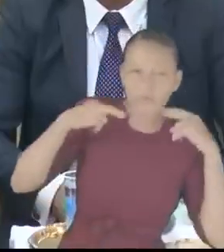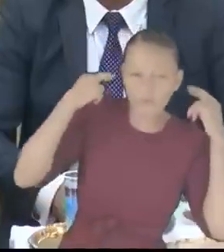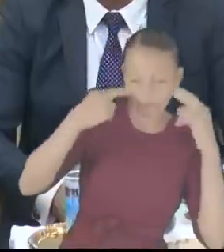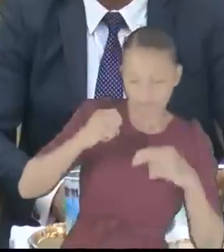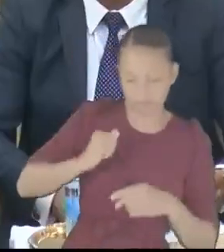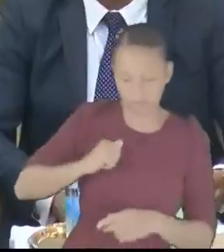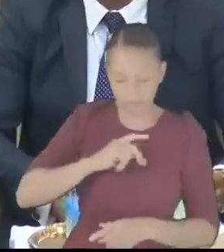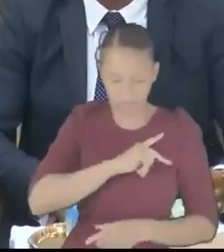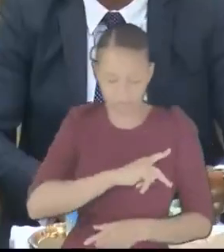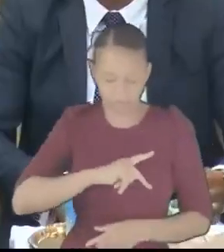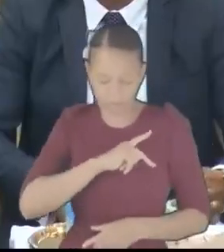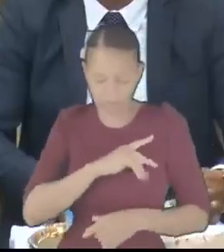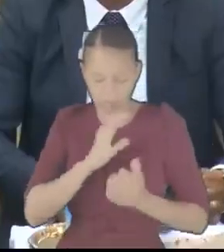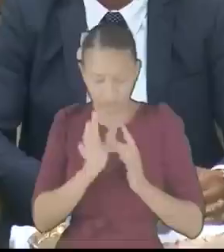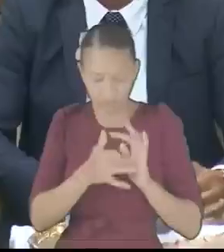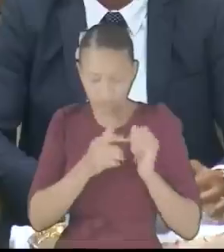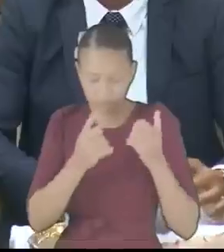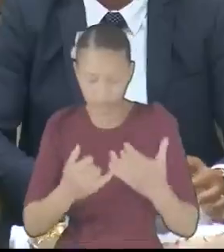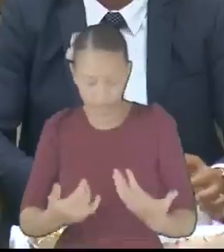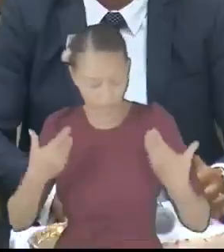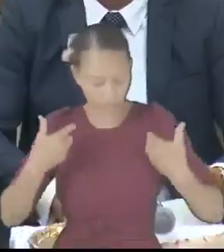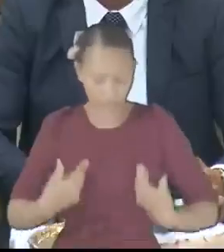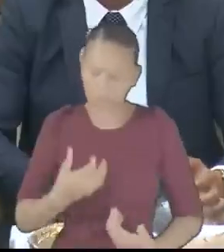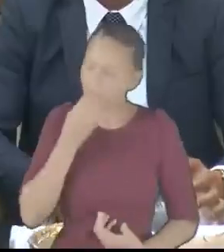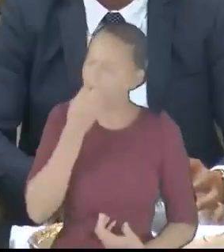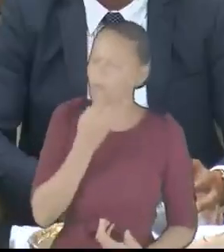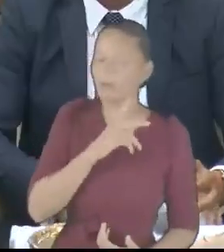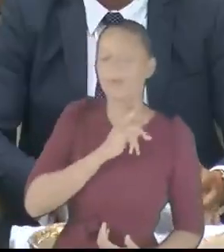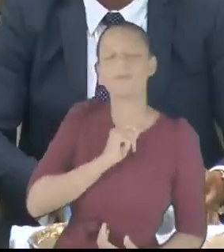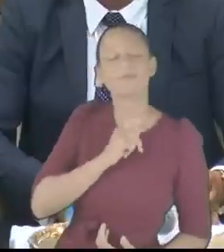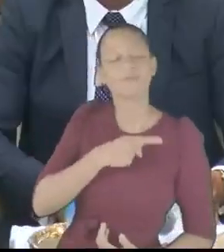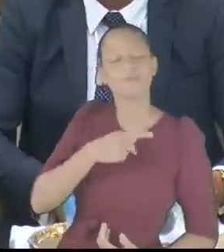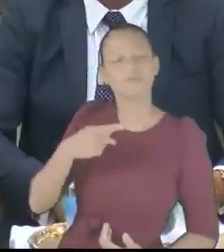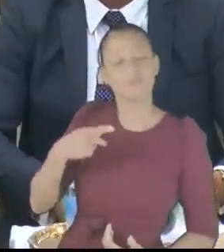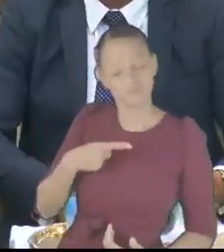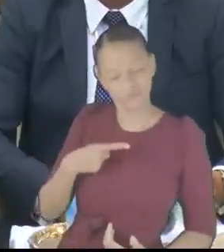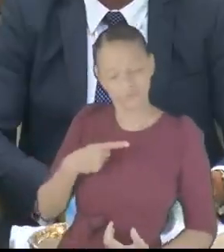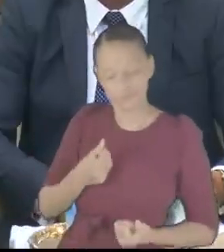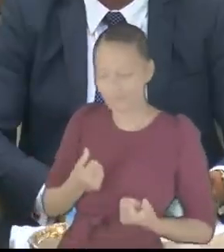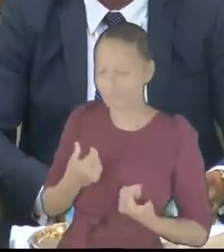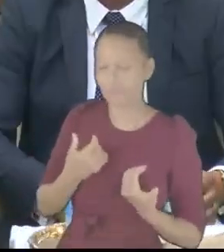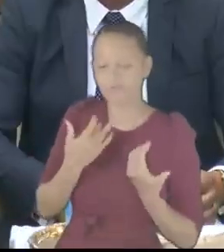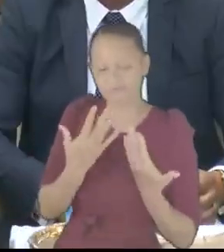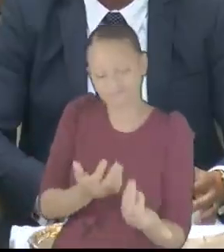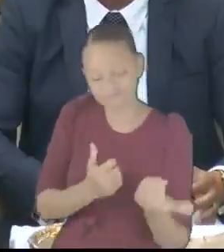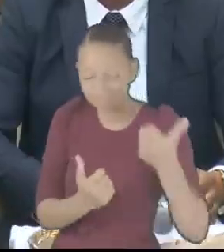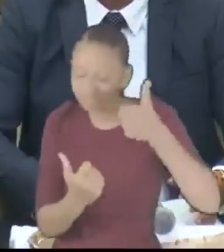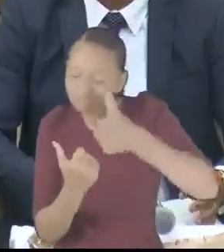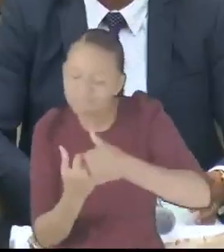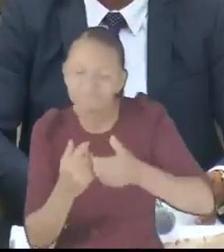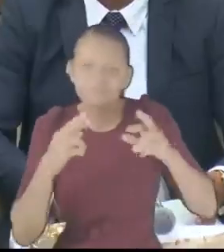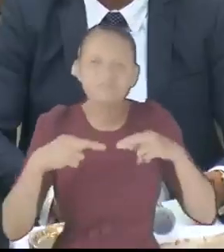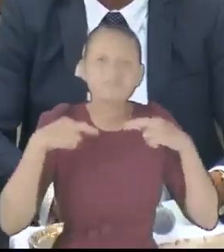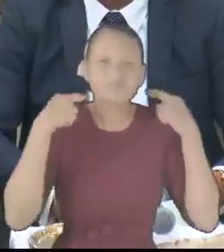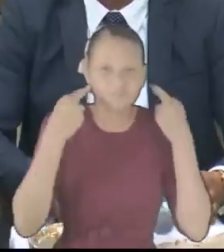apóstolo Jesus disse: eu sou o bom pastor e o bom pastor dá a vida pelas ovelhas. O cristão é uma ovelha. A ovelha, irmão,